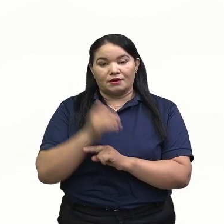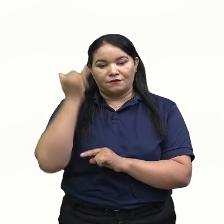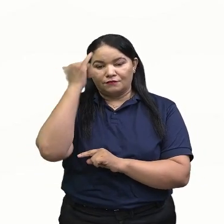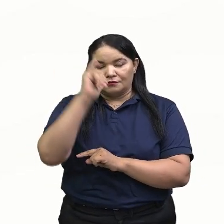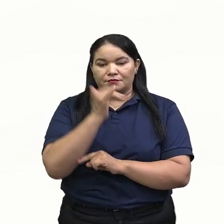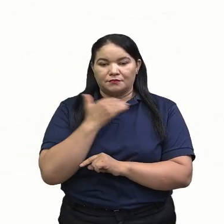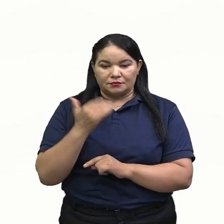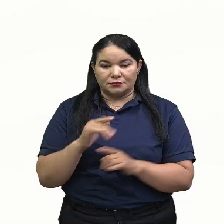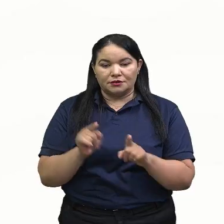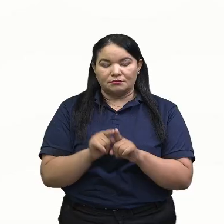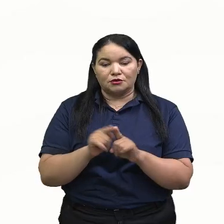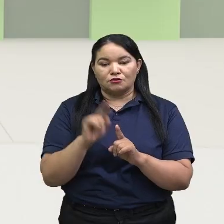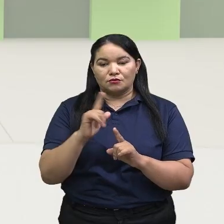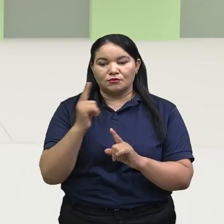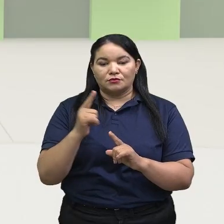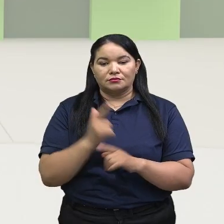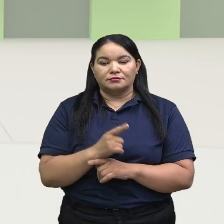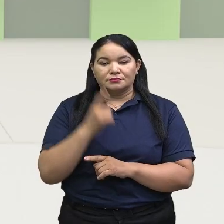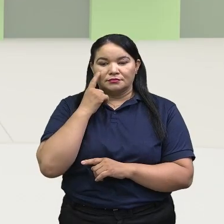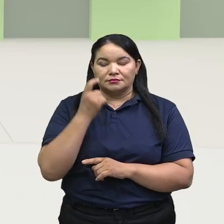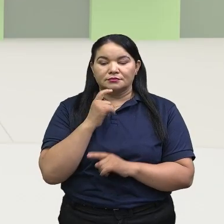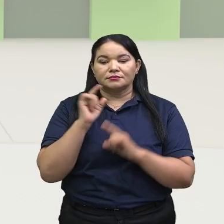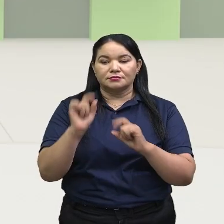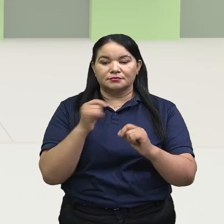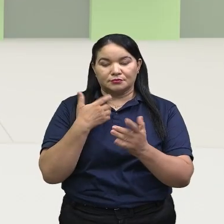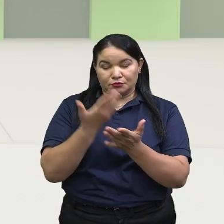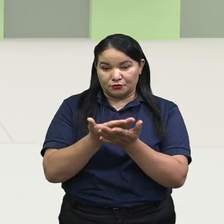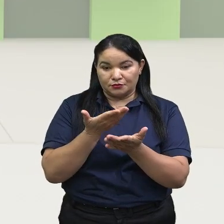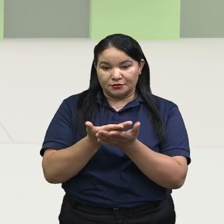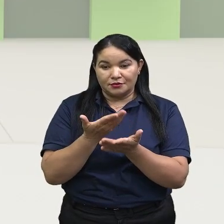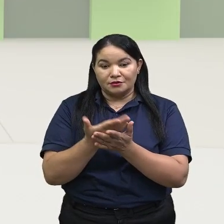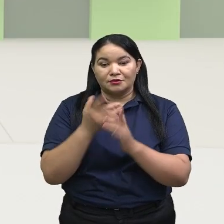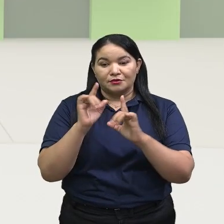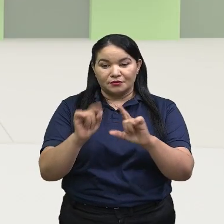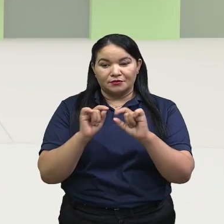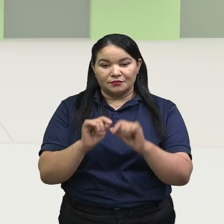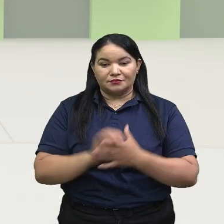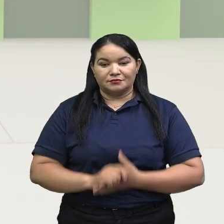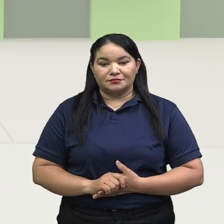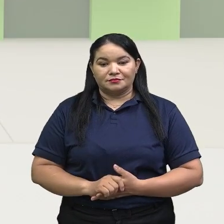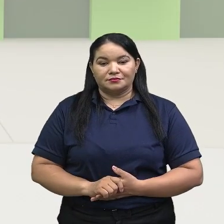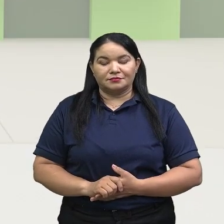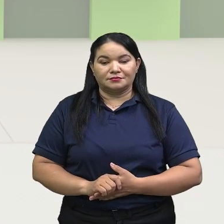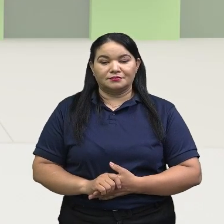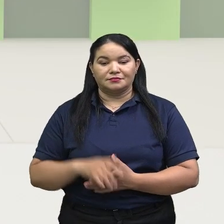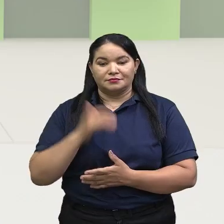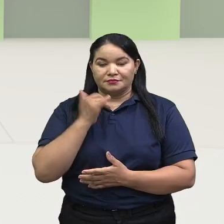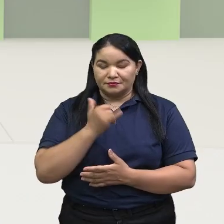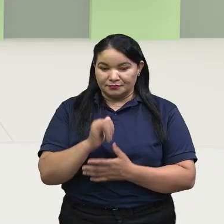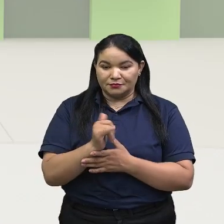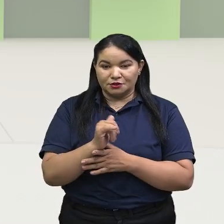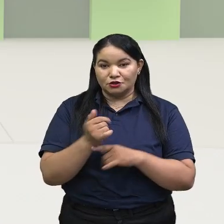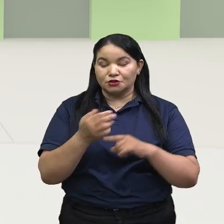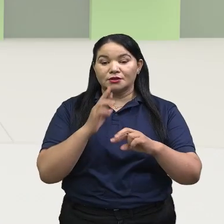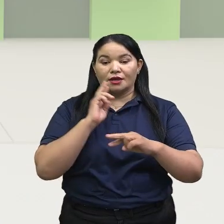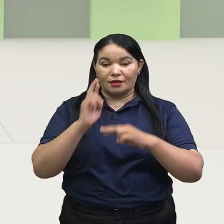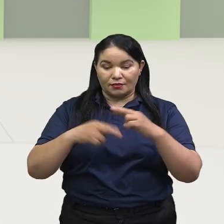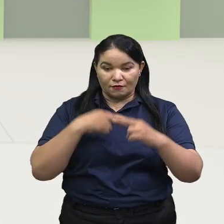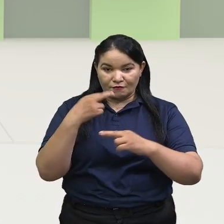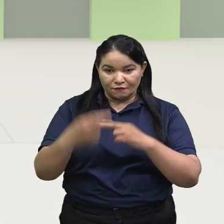assunto também muito interessante que estudamos foram as energias